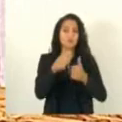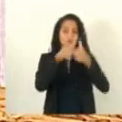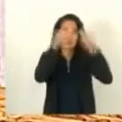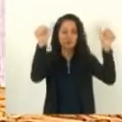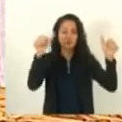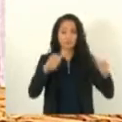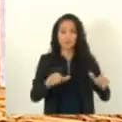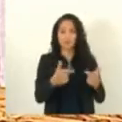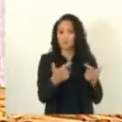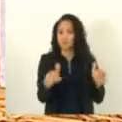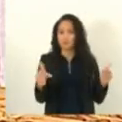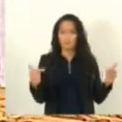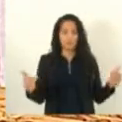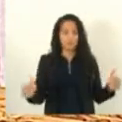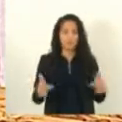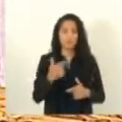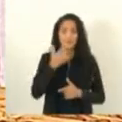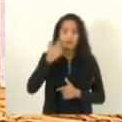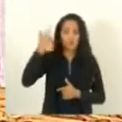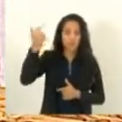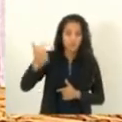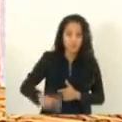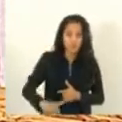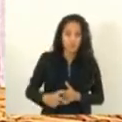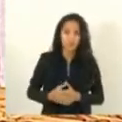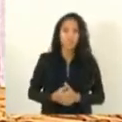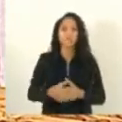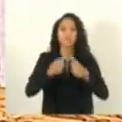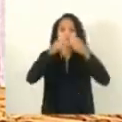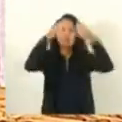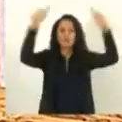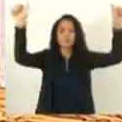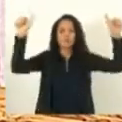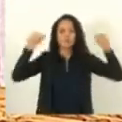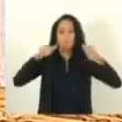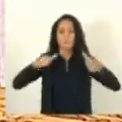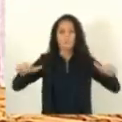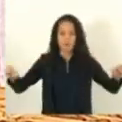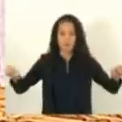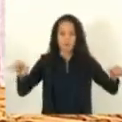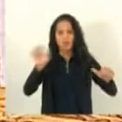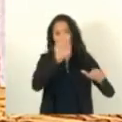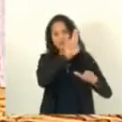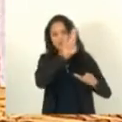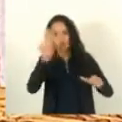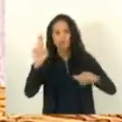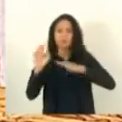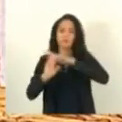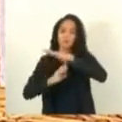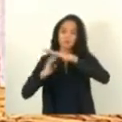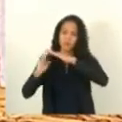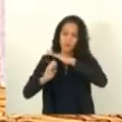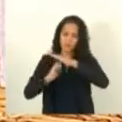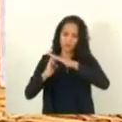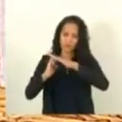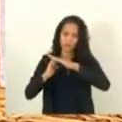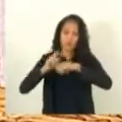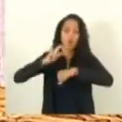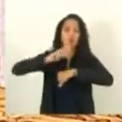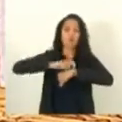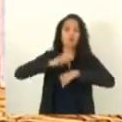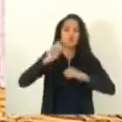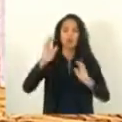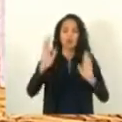projeto. Eu vou repetir mais uma vez. Nas placas, normalmente tem o nome da empresa, o tempo